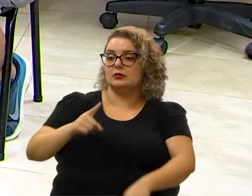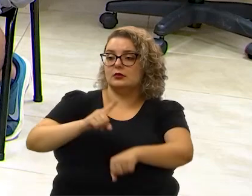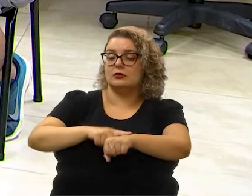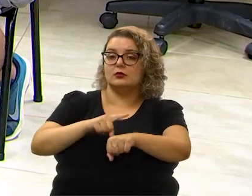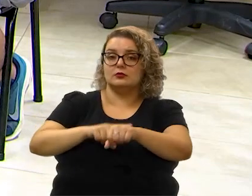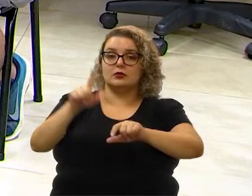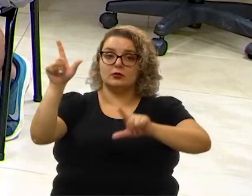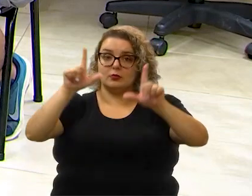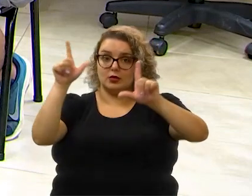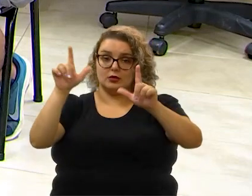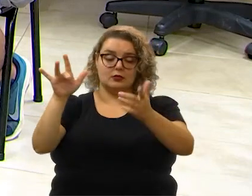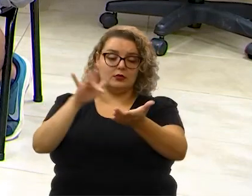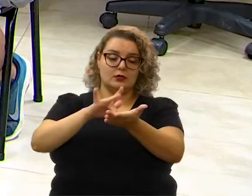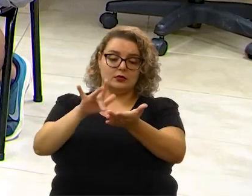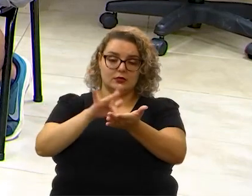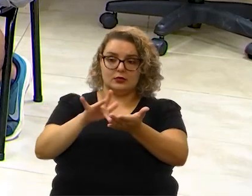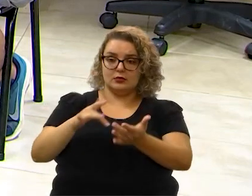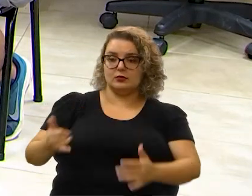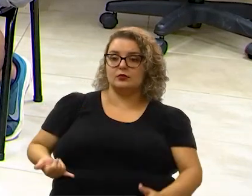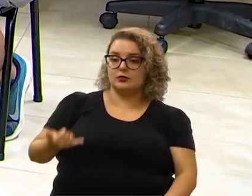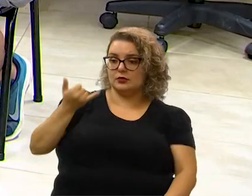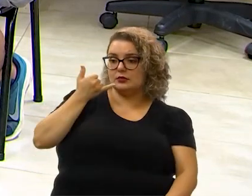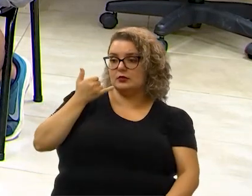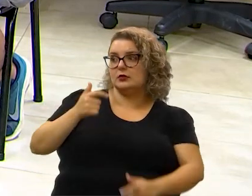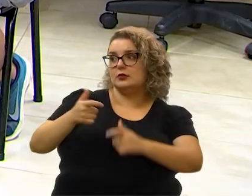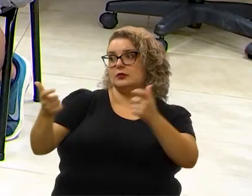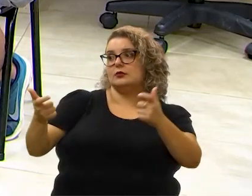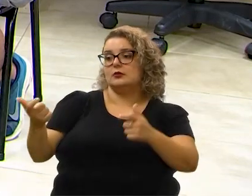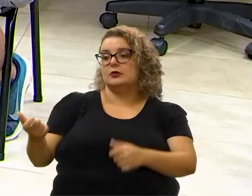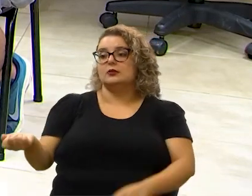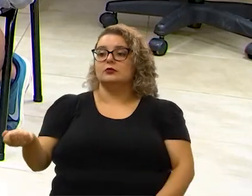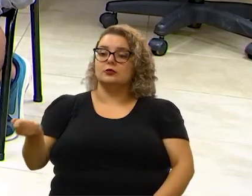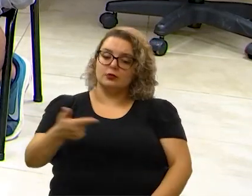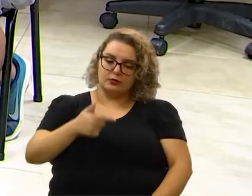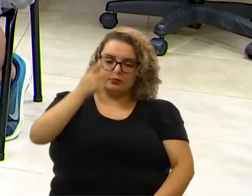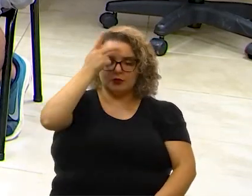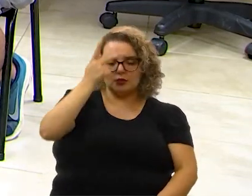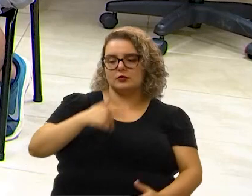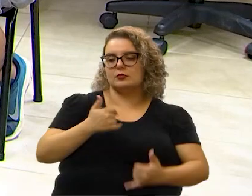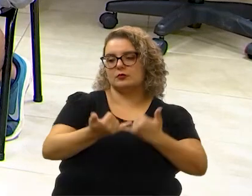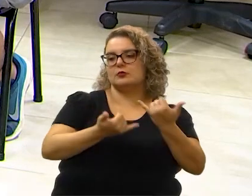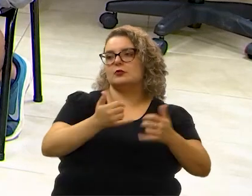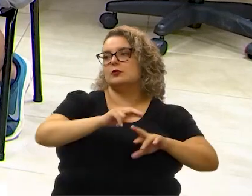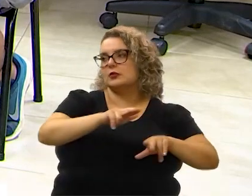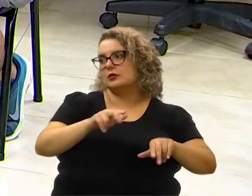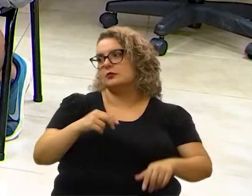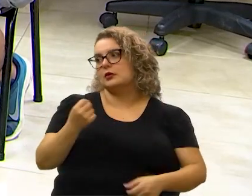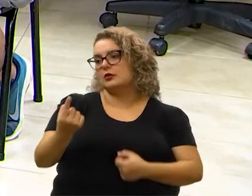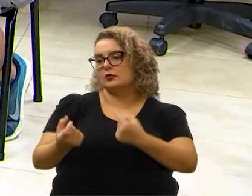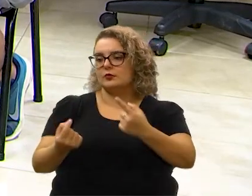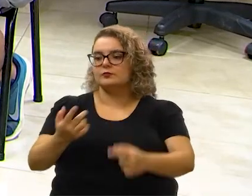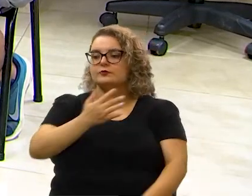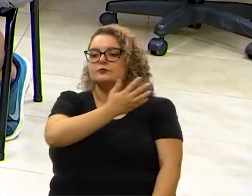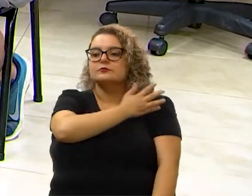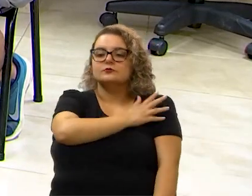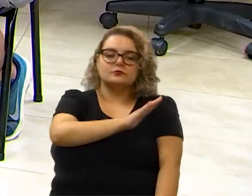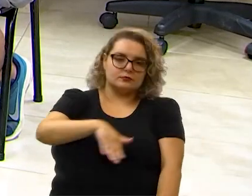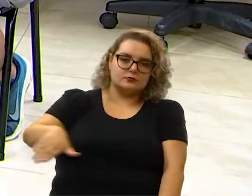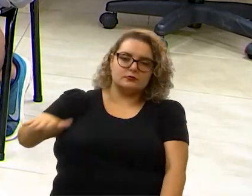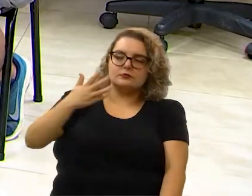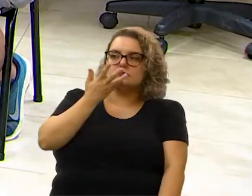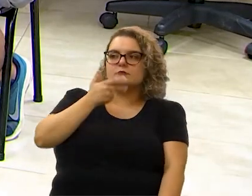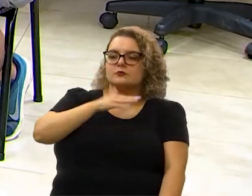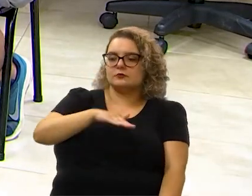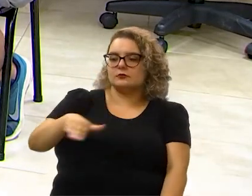que o tempo de tela acaba sendo muito mais predominante, protagonista, do que o próprio brinquedo para algumas de nossas crianças. E eles apontaram